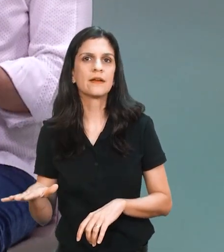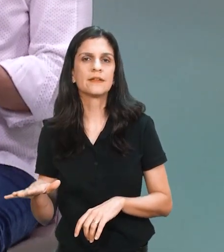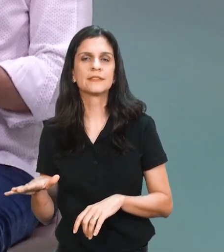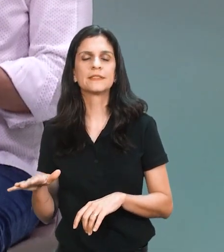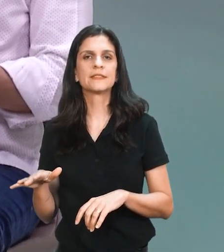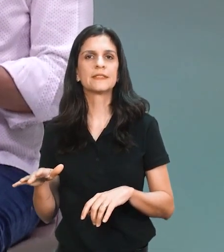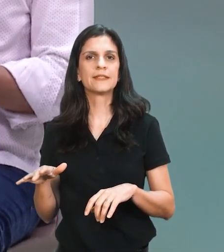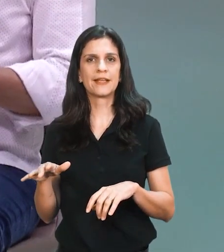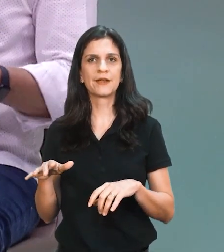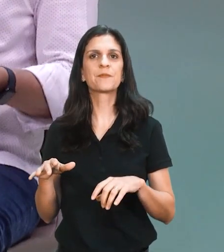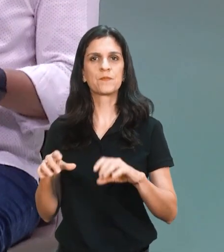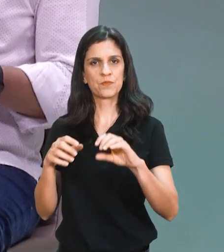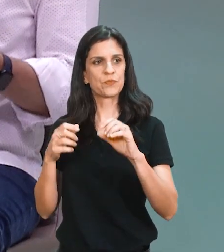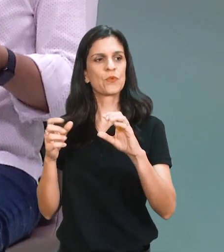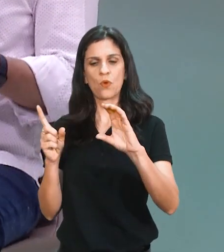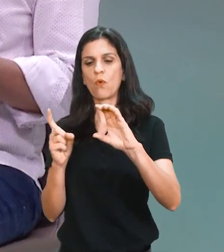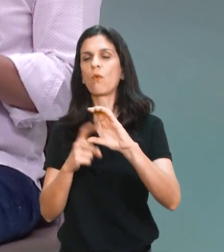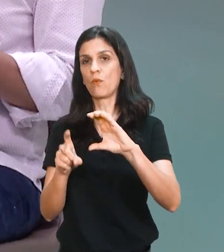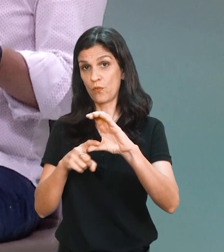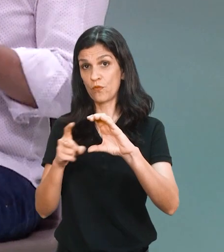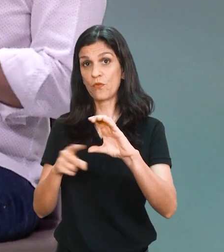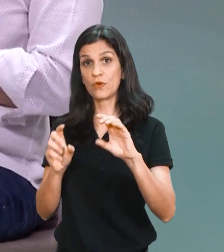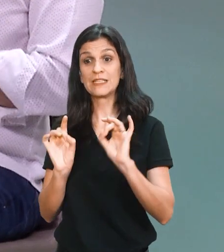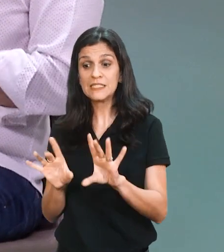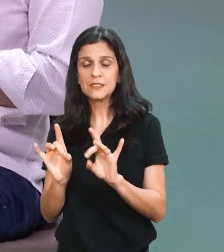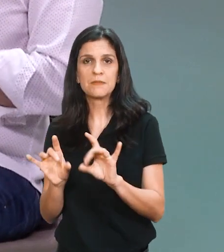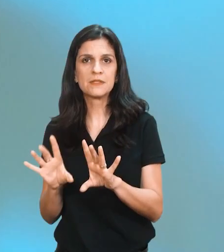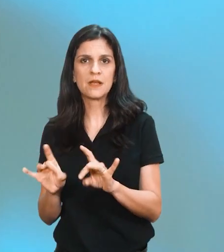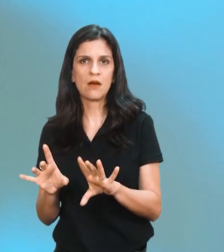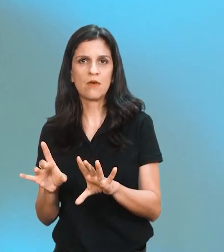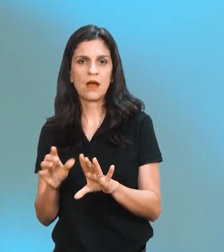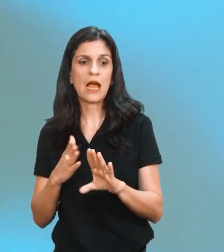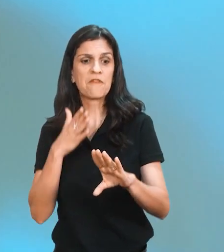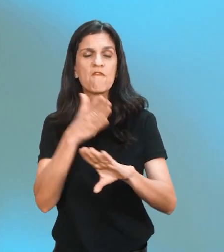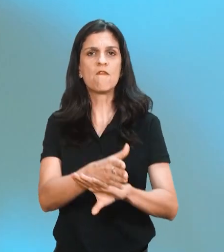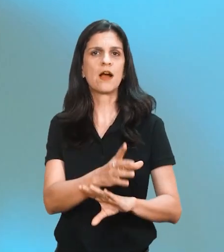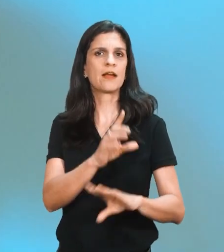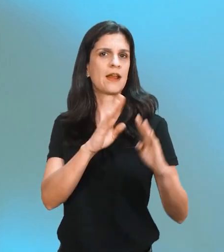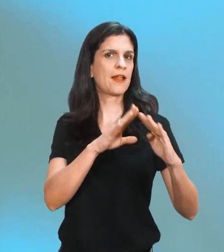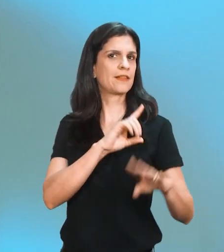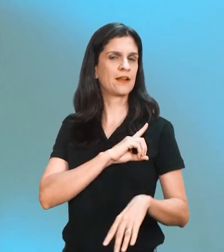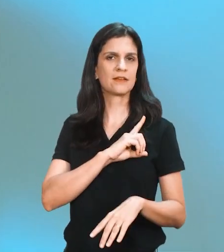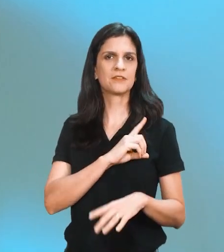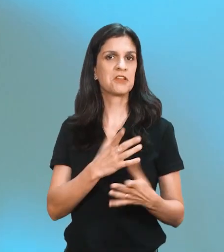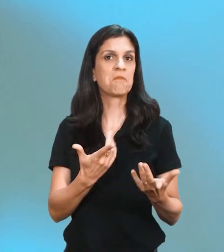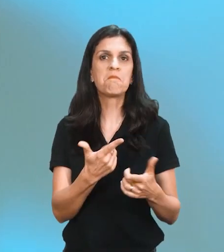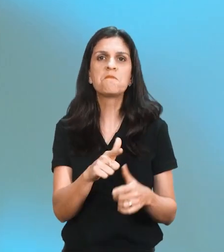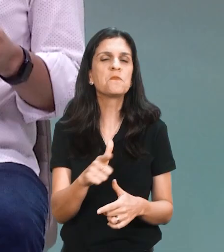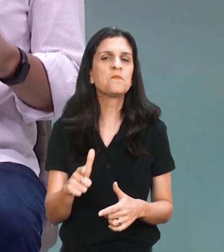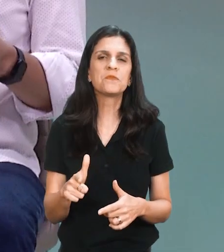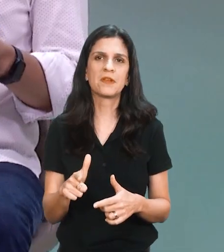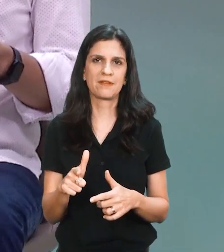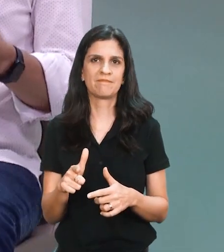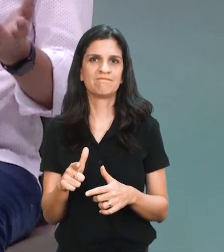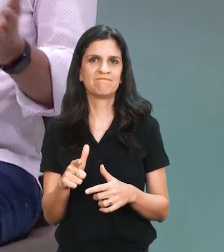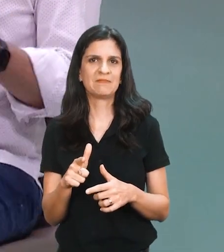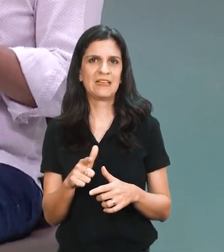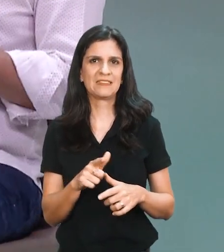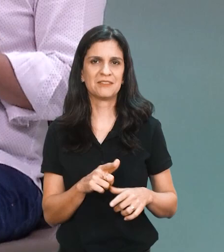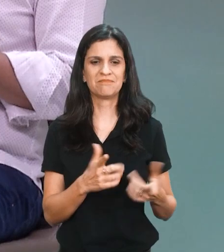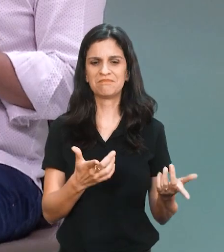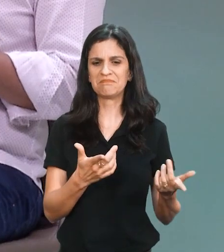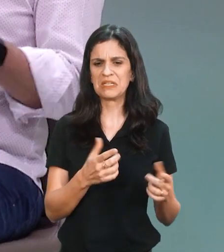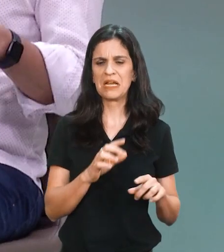uma escuta especializada. E às vezes ela vai para uma delegacia onde não tem isso. Às vezes ela acaba sendo revitimizada